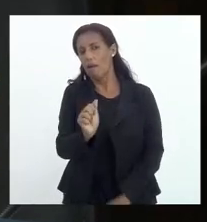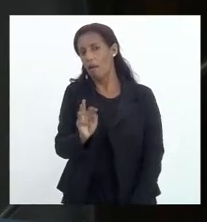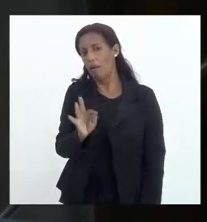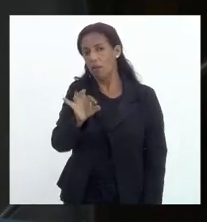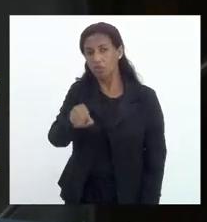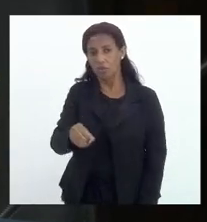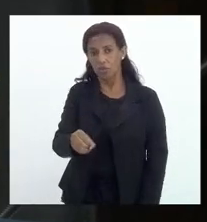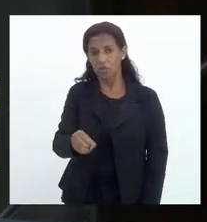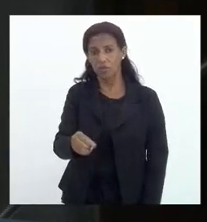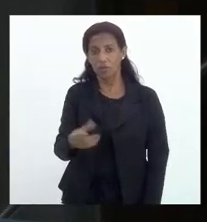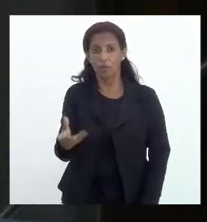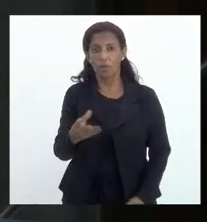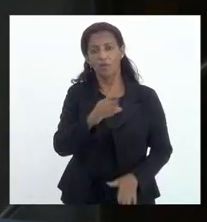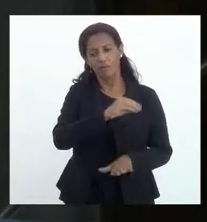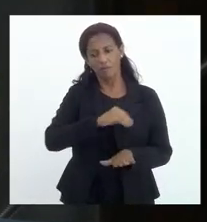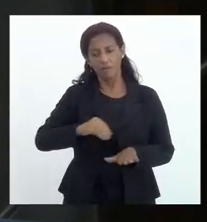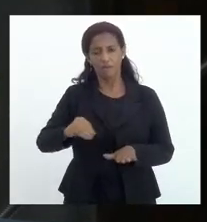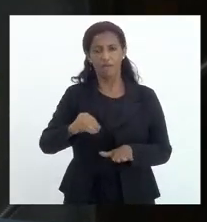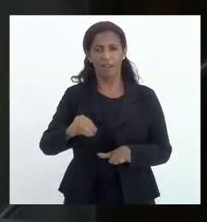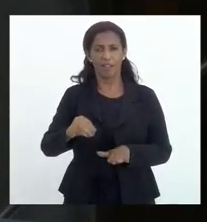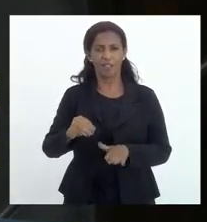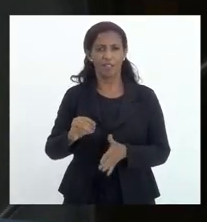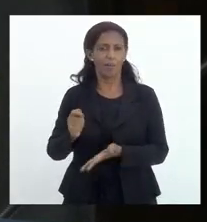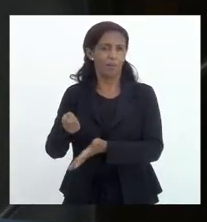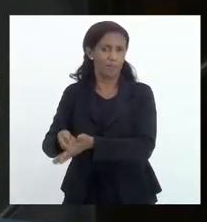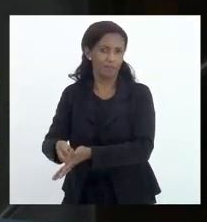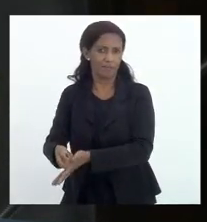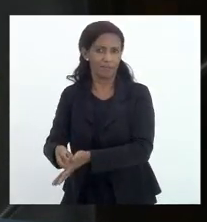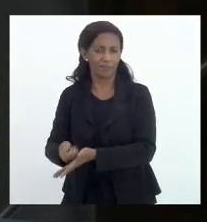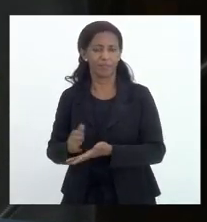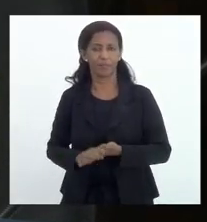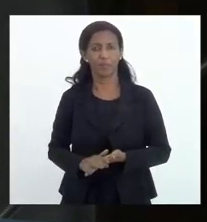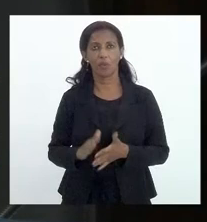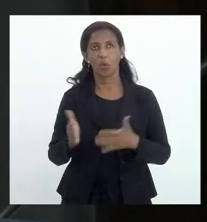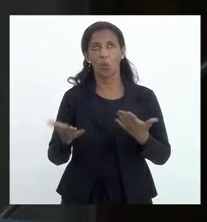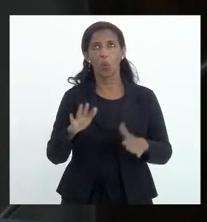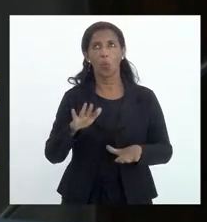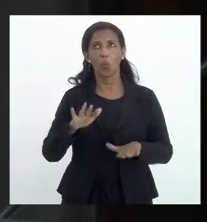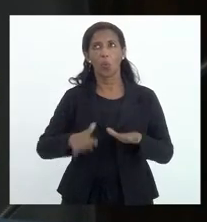obviamente, face à remuneração. A remuneração hoje é em torno de